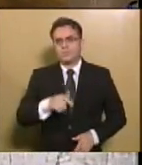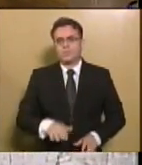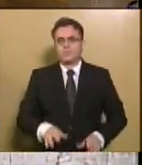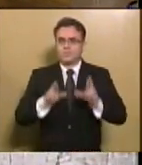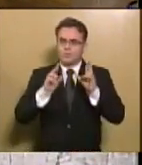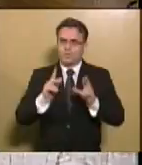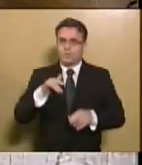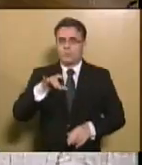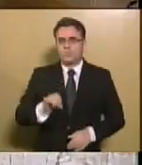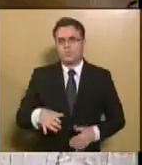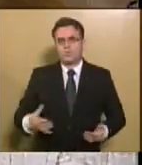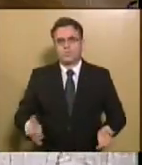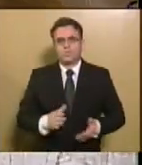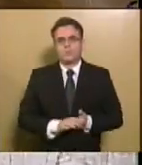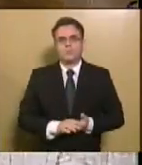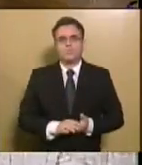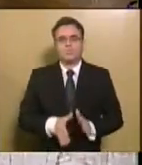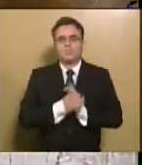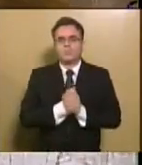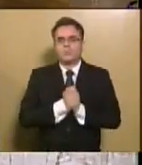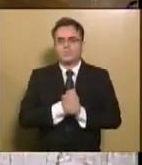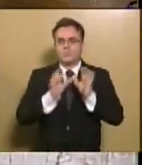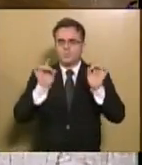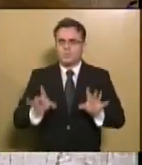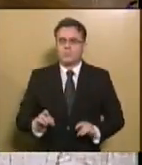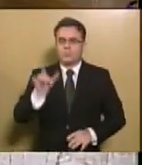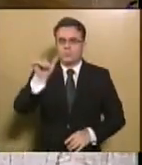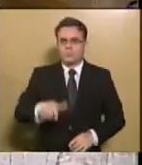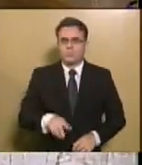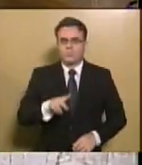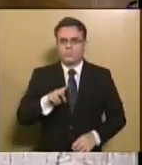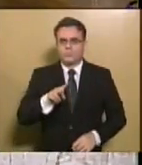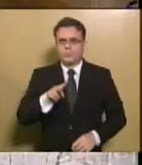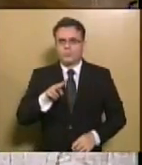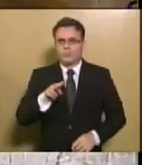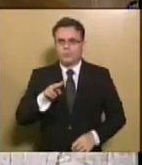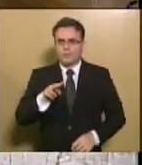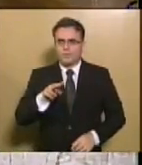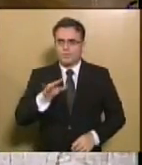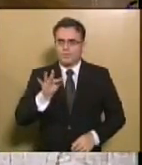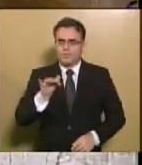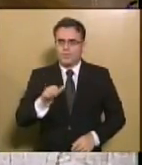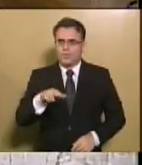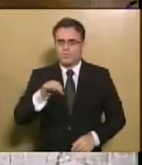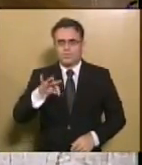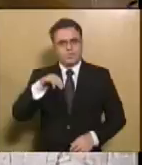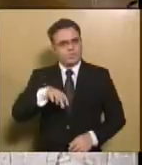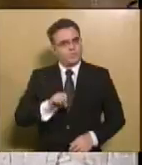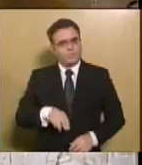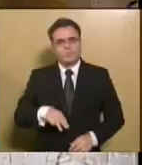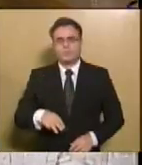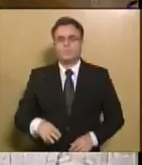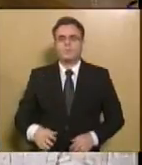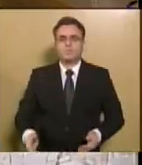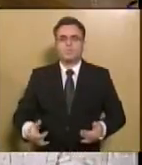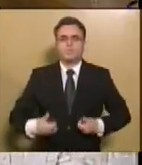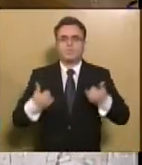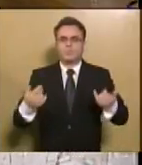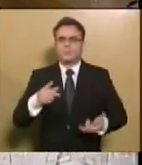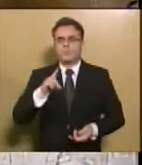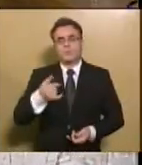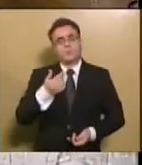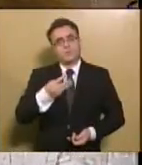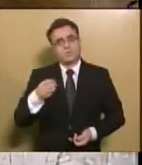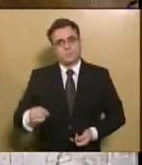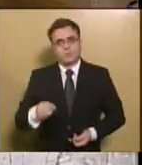Luciano Pimentel, congratulações. Ao ilustríssimo senhor Faustinho Sobral, empresário, pelo transcurso do seu aniversário que ocorreu no dia 30